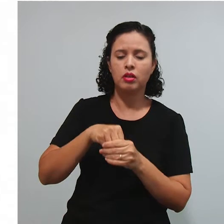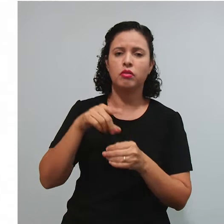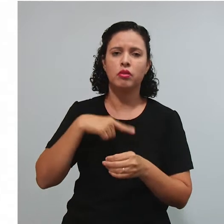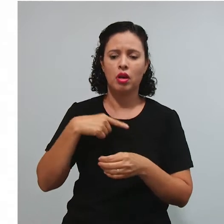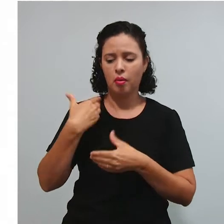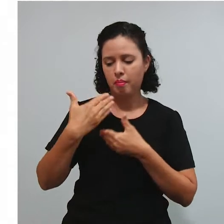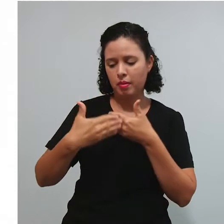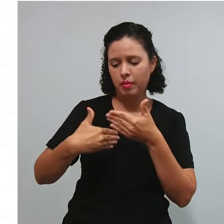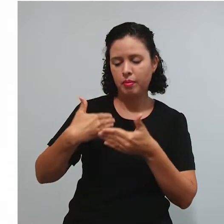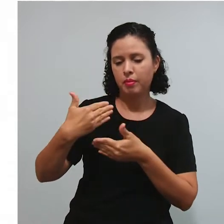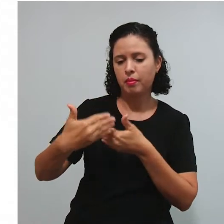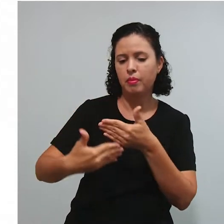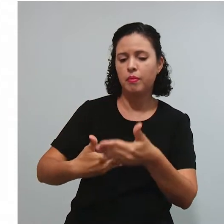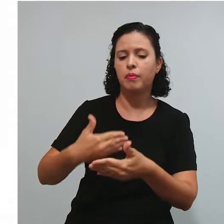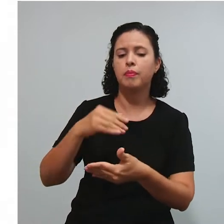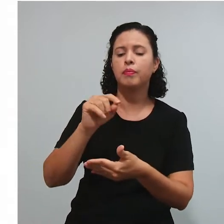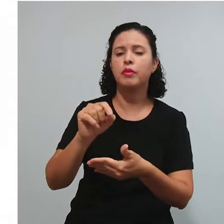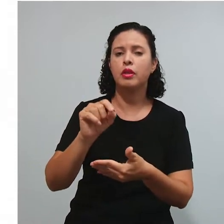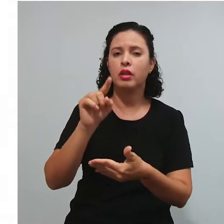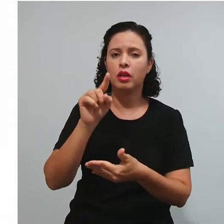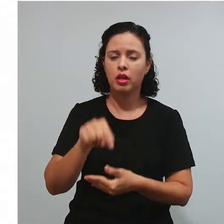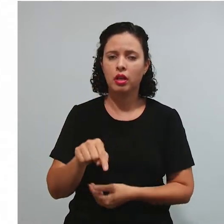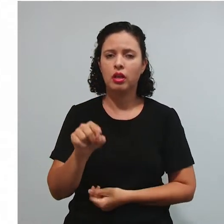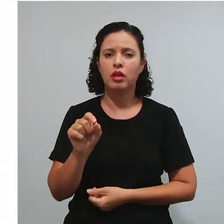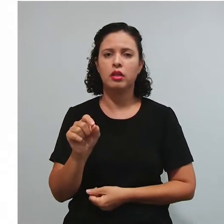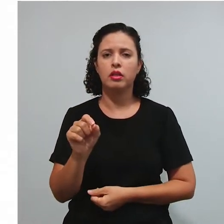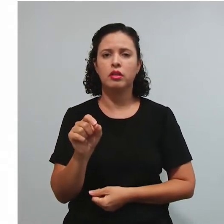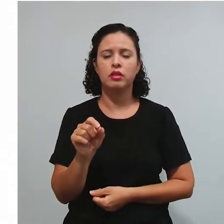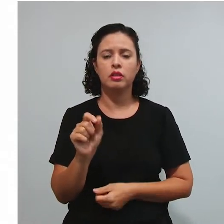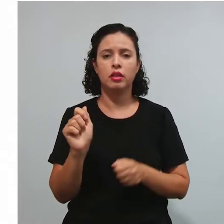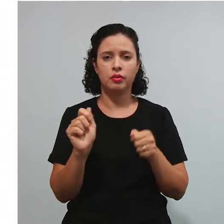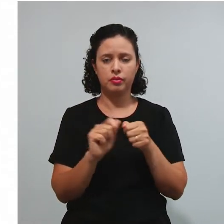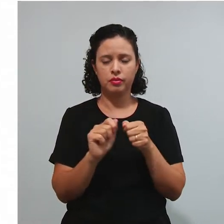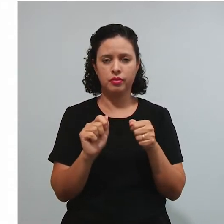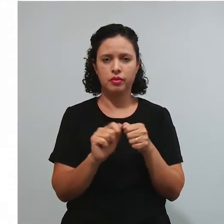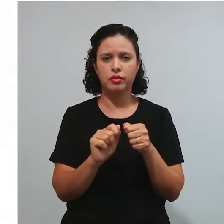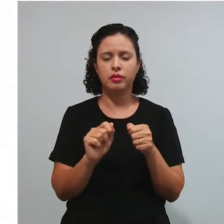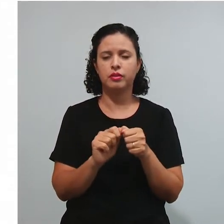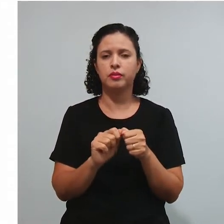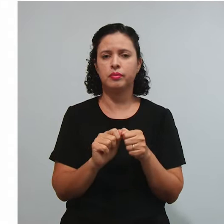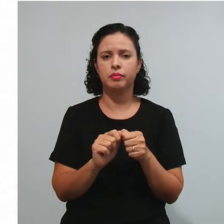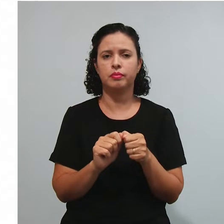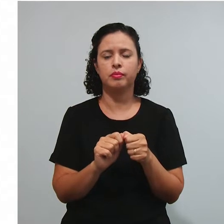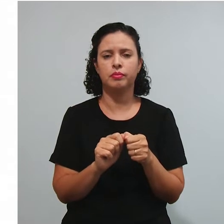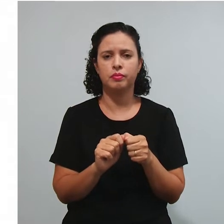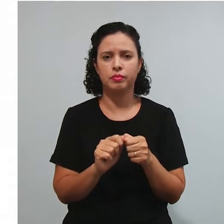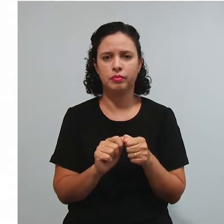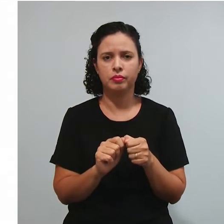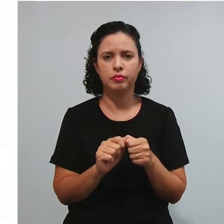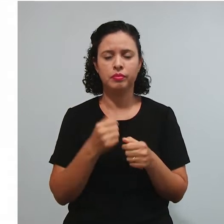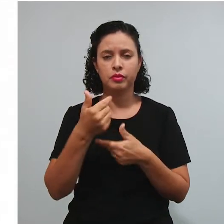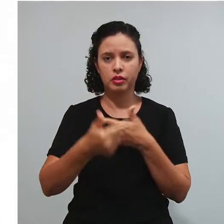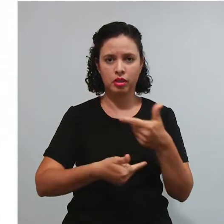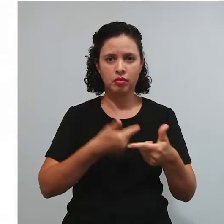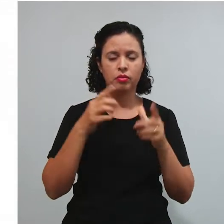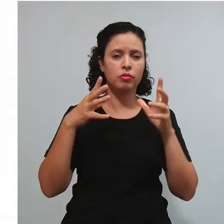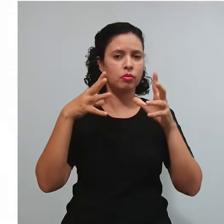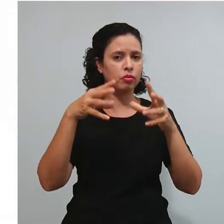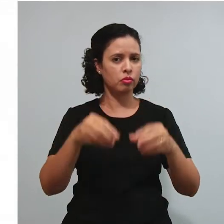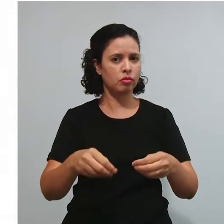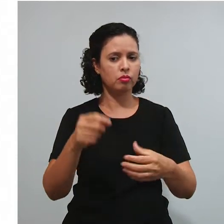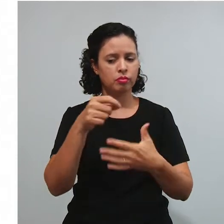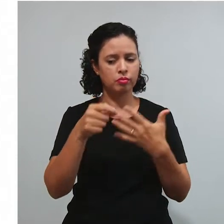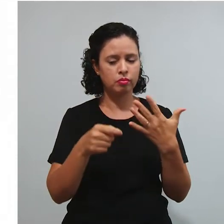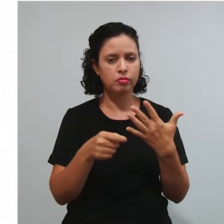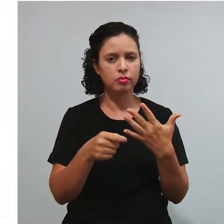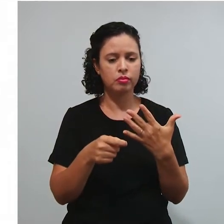um processamento, né? Que a gente fala que são feitos o trabalho com todos os